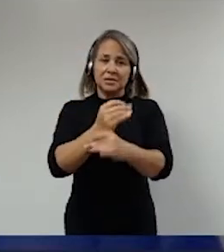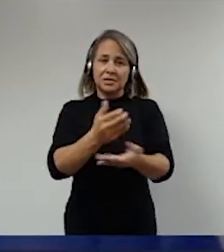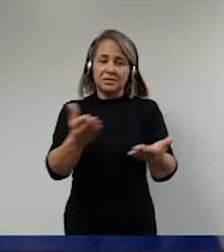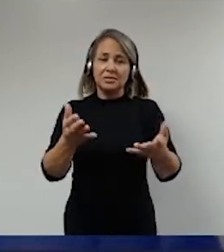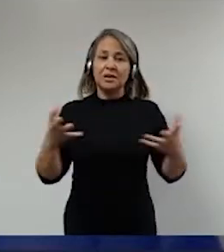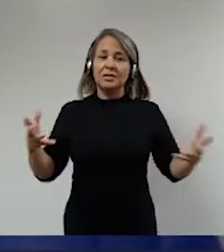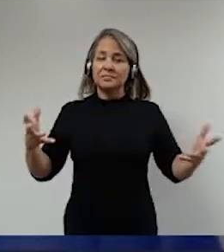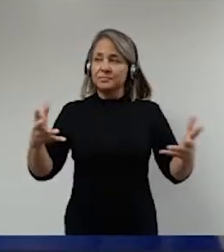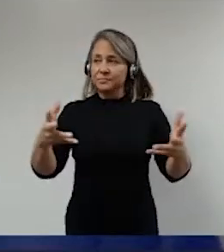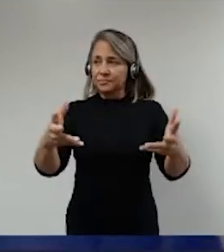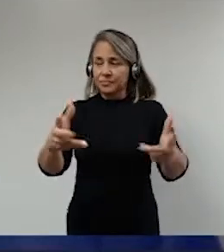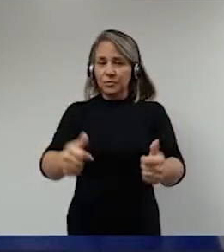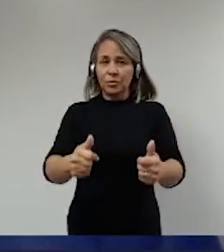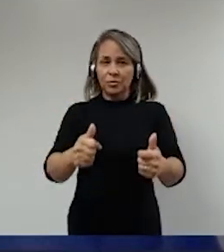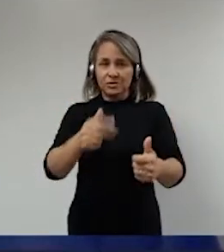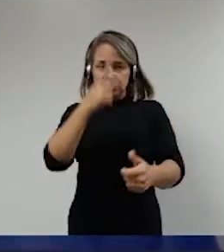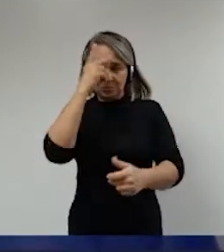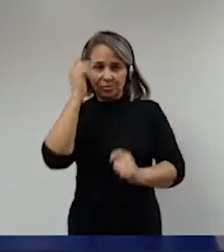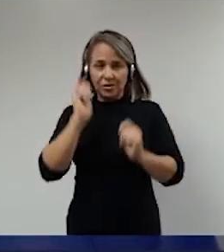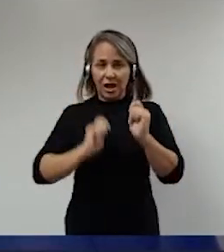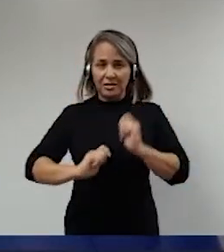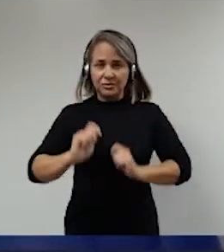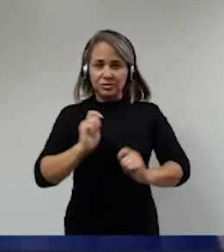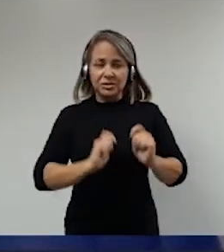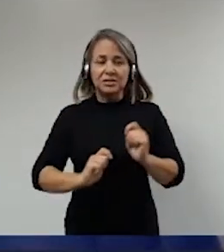todos os artistas,